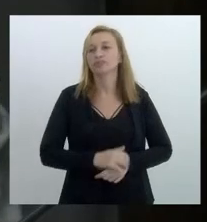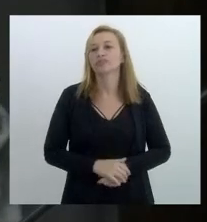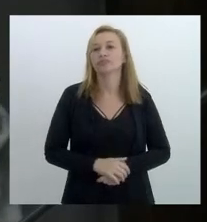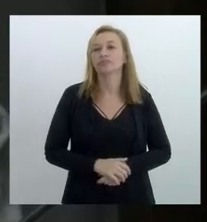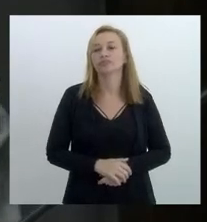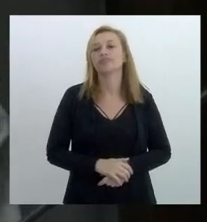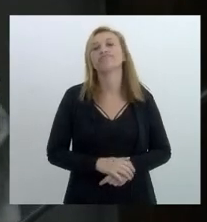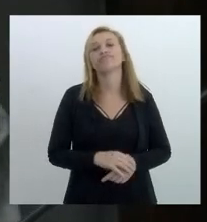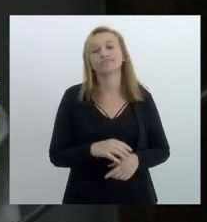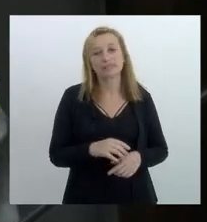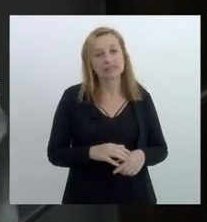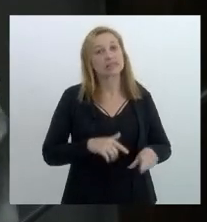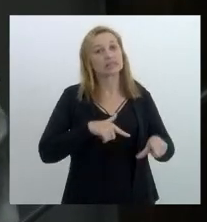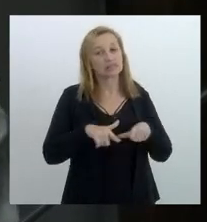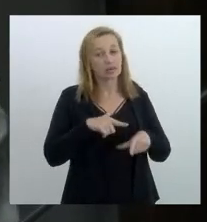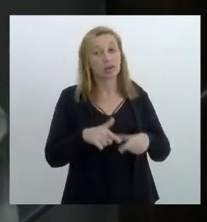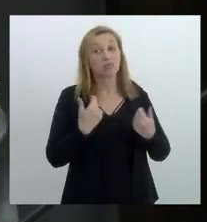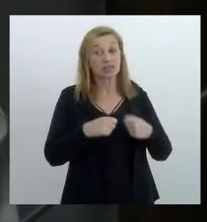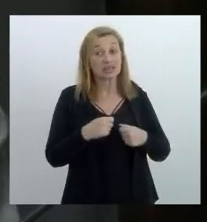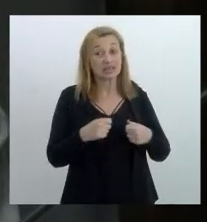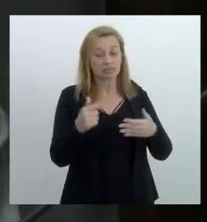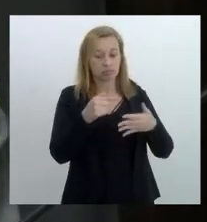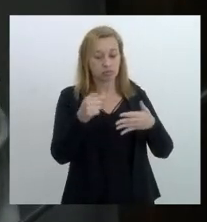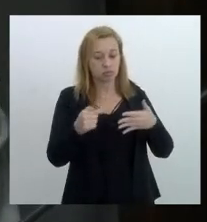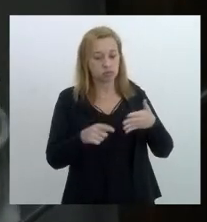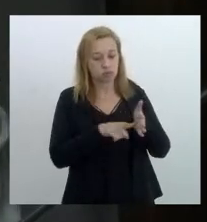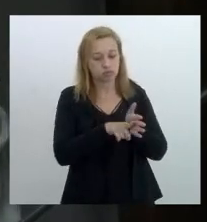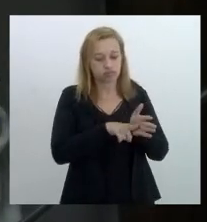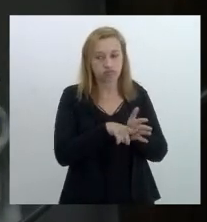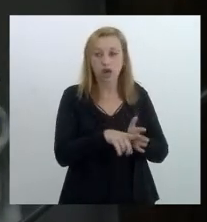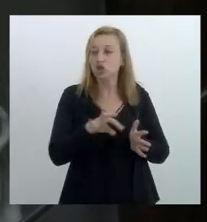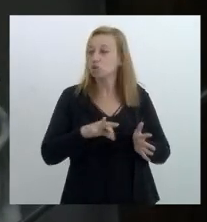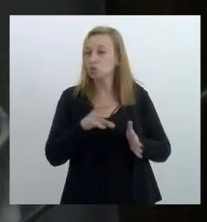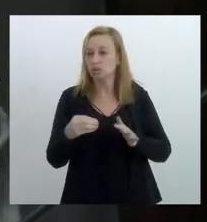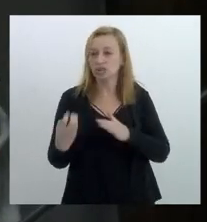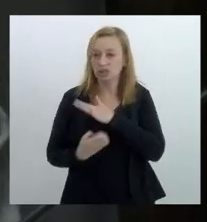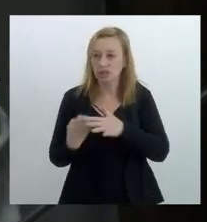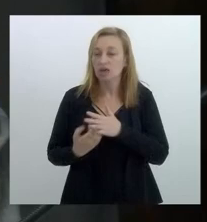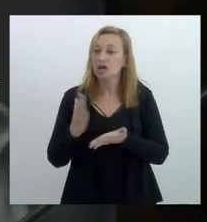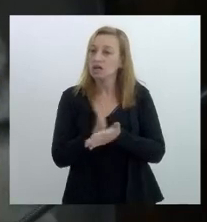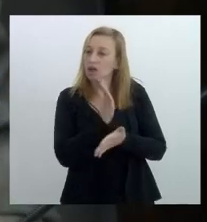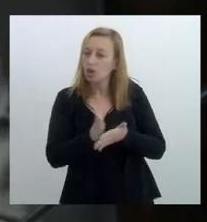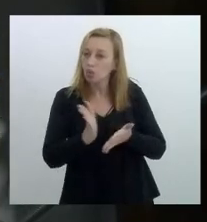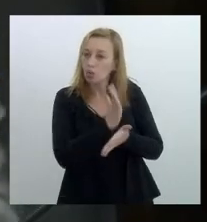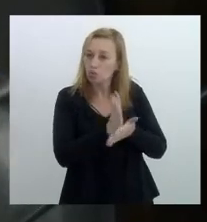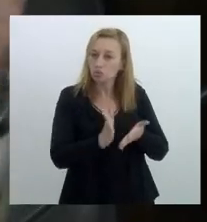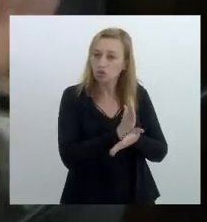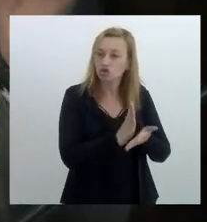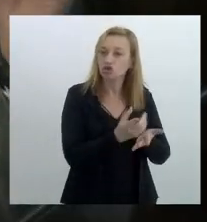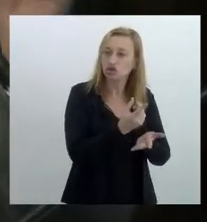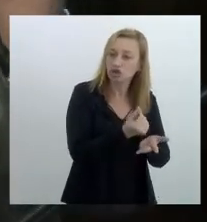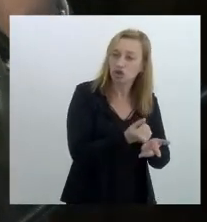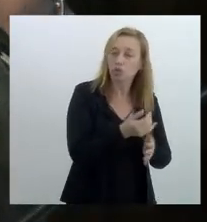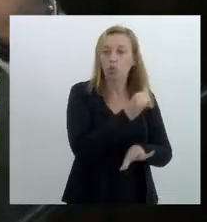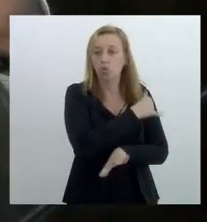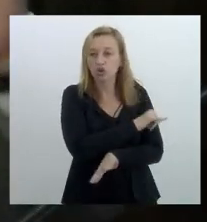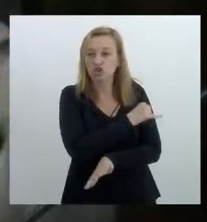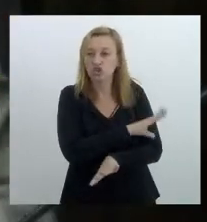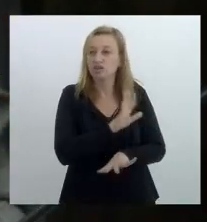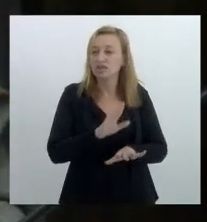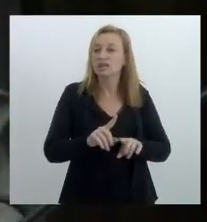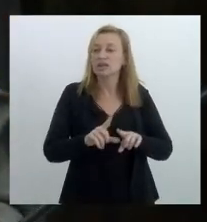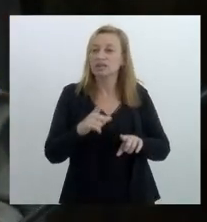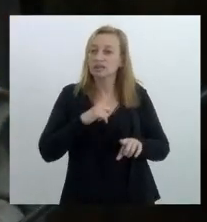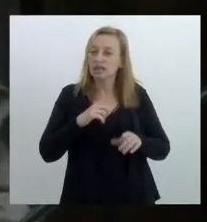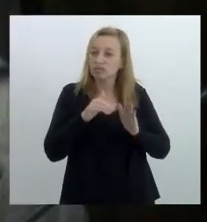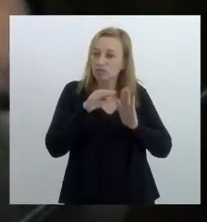Isso dá trabalho, porque nós temos que levantar todas as empresas, porque em alguns benefícios, porque o Rio de Janeiro tem uma sequência